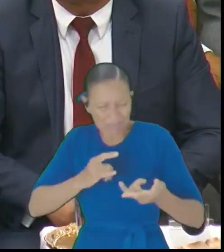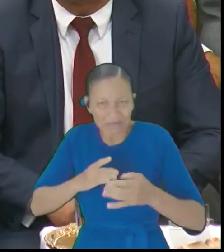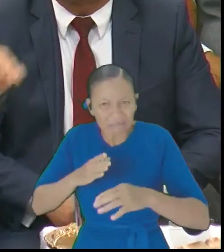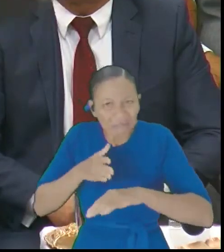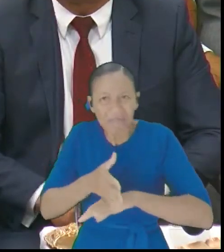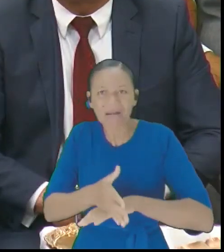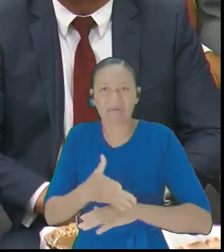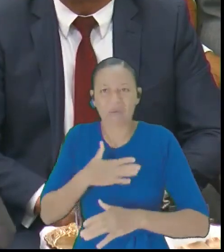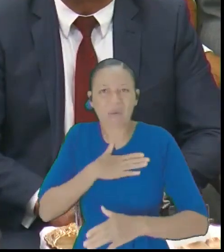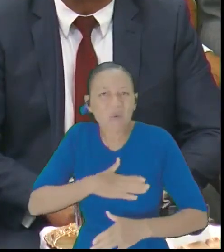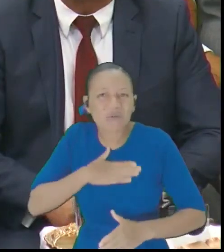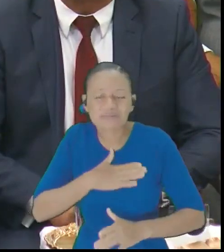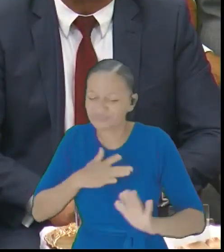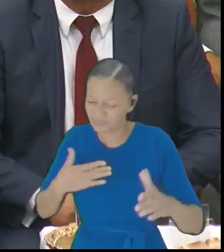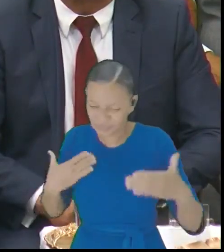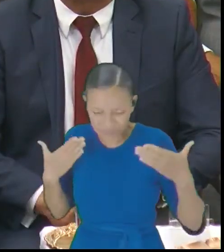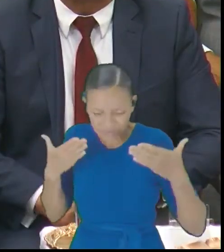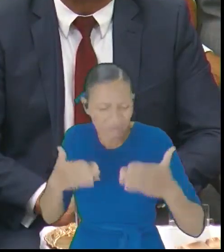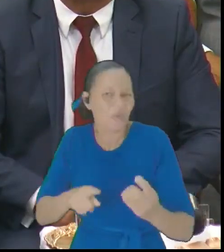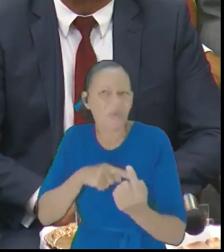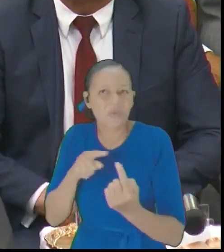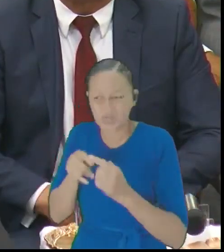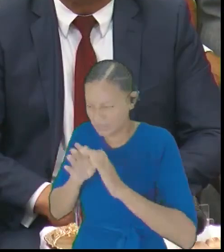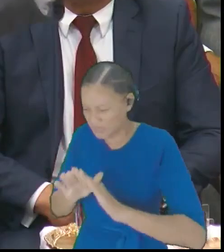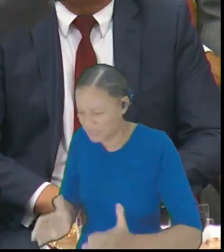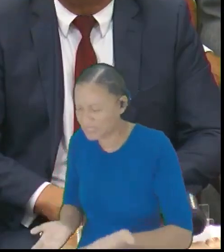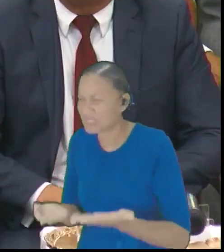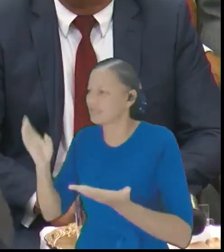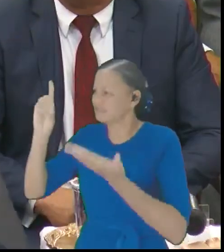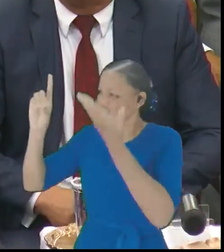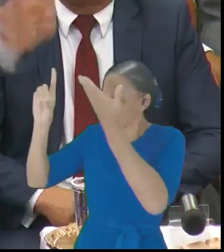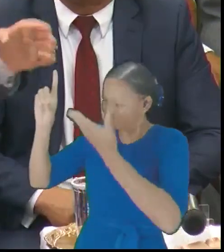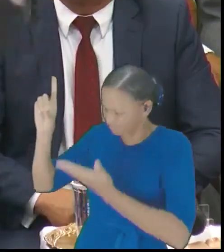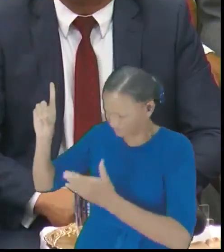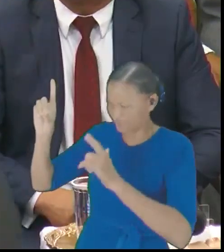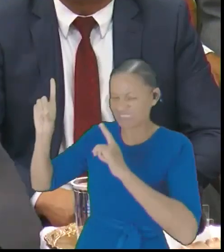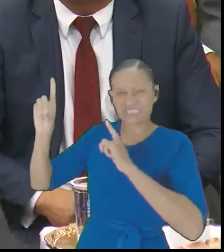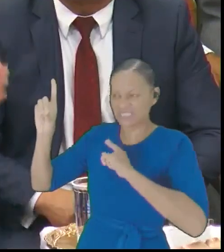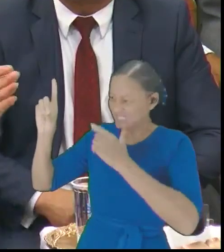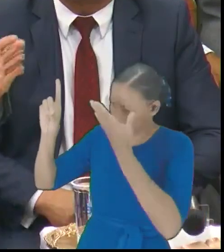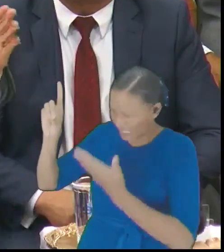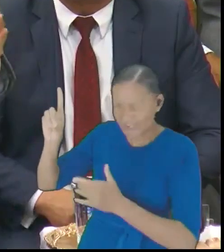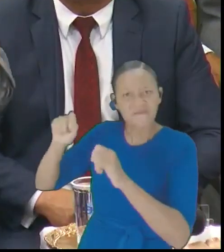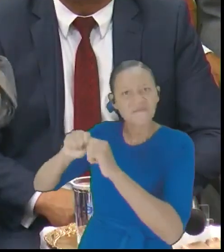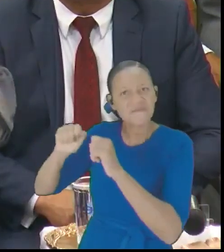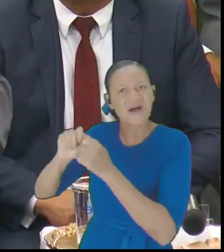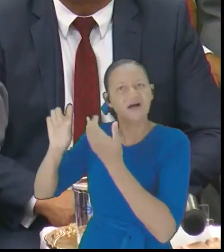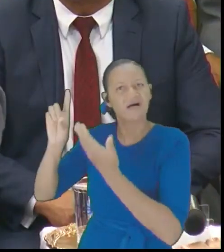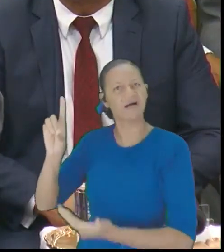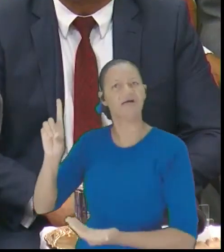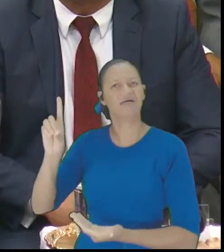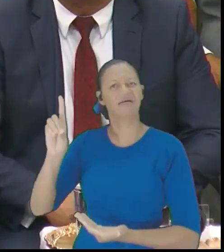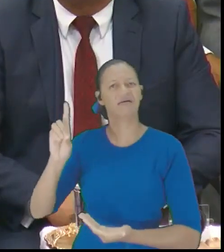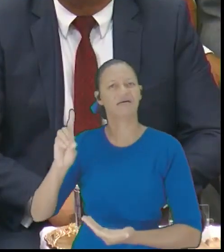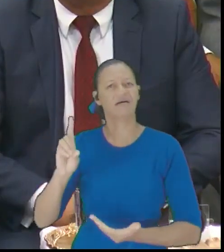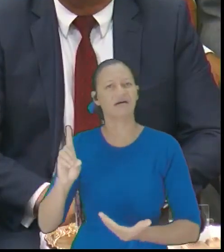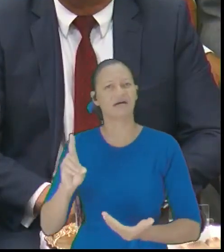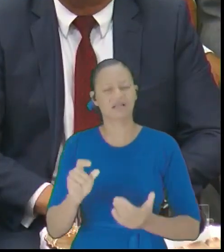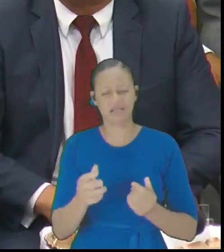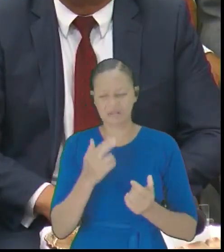não. Nós chegamos aqui foi para adorar aquele que é, aquele que tem, aquele que faz.